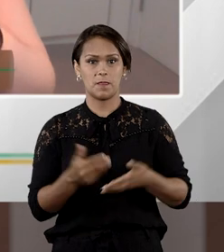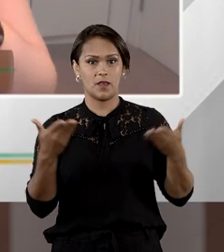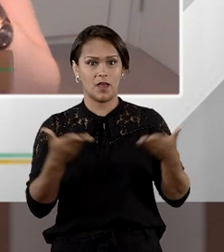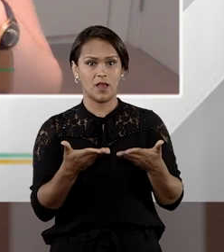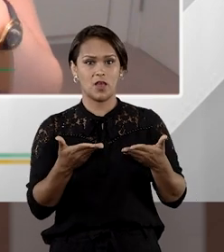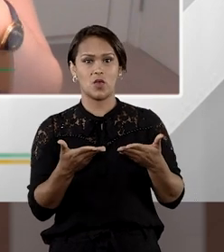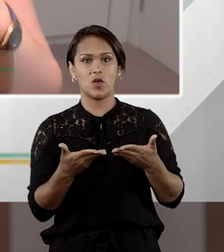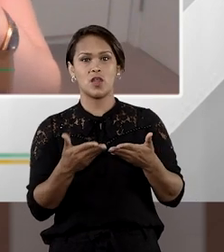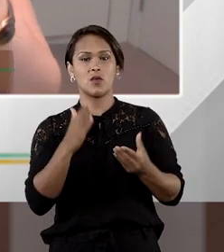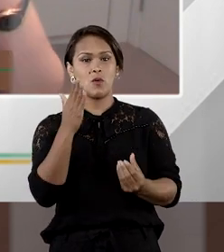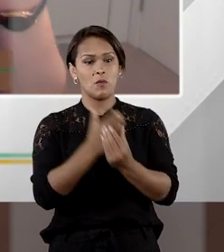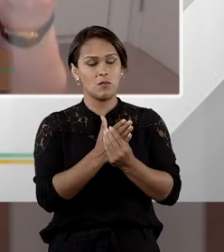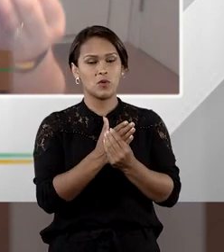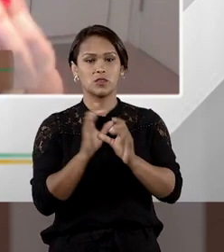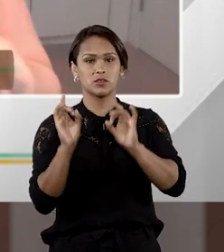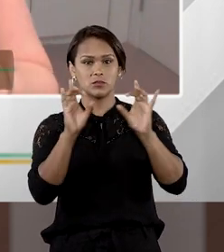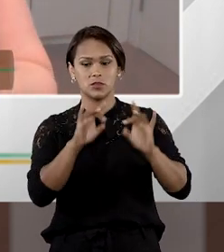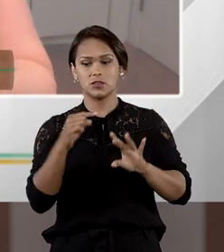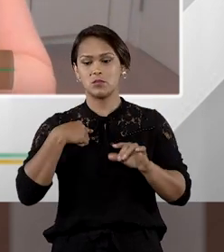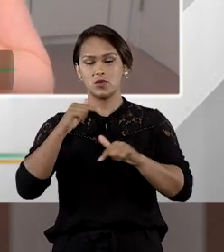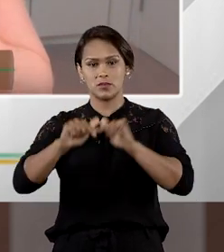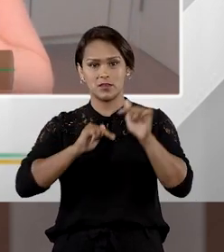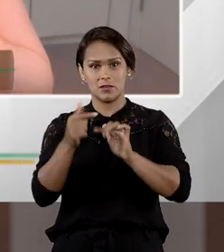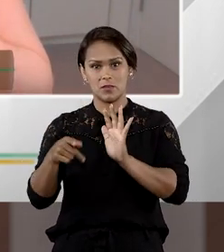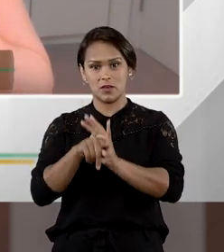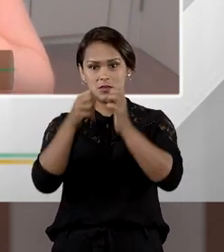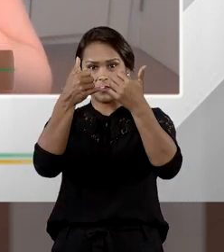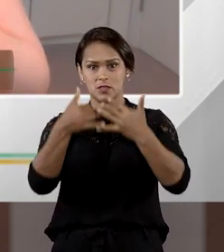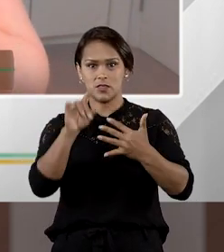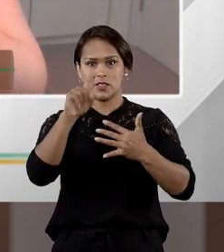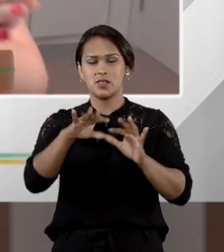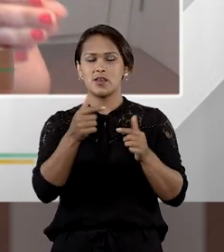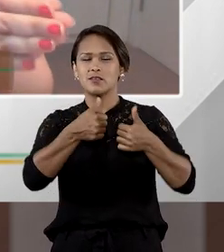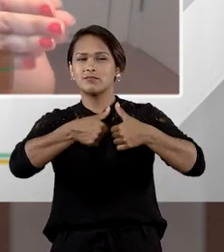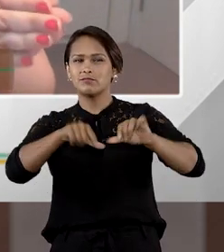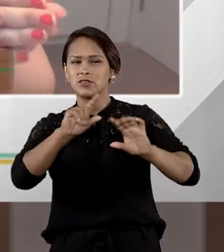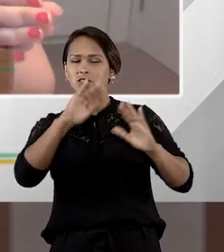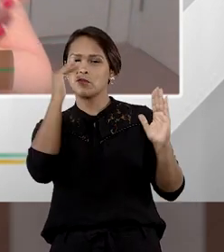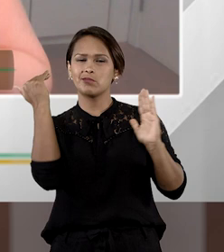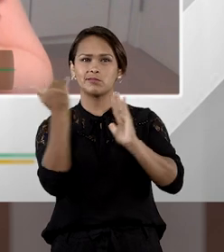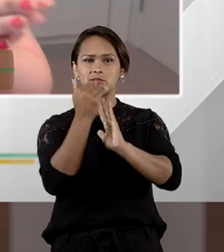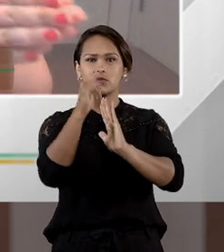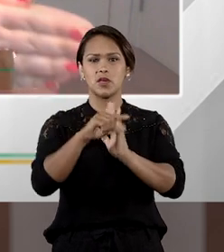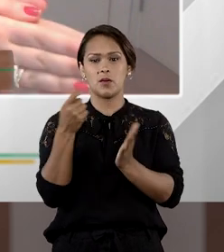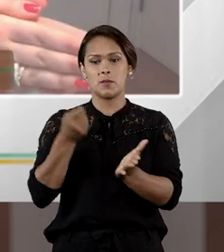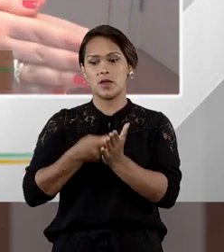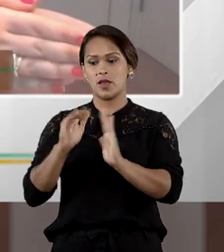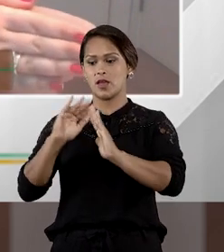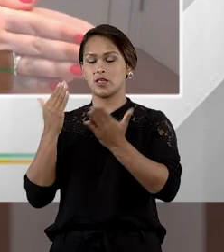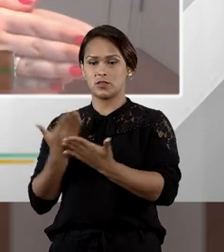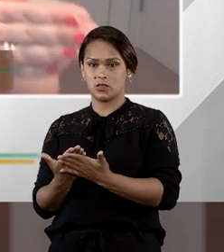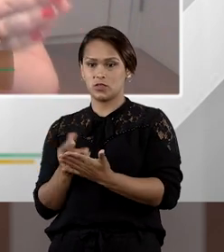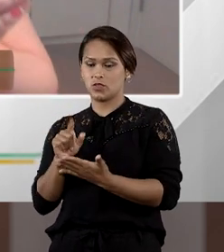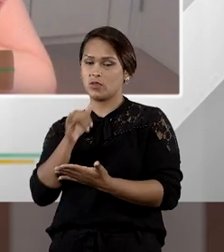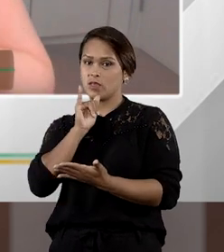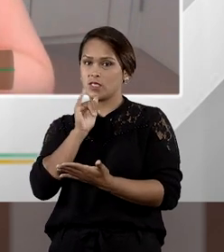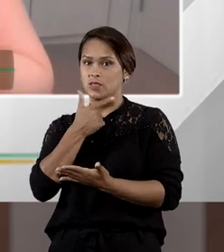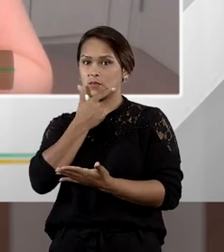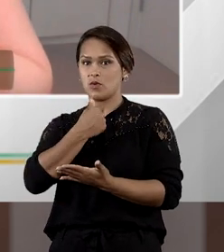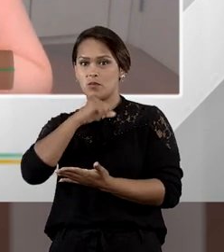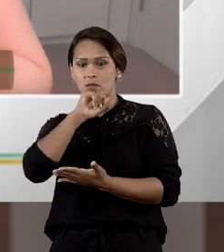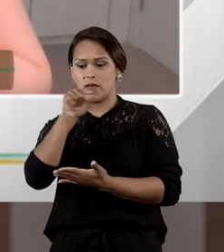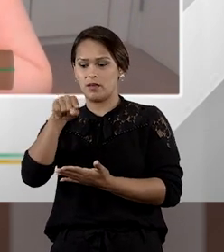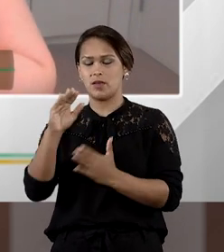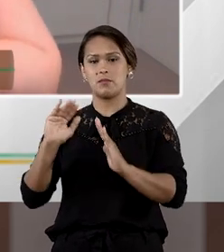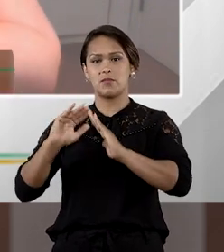sobre o prisma processual, que é especialmente aqui minha área de atuação, se ficar uma obrigação, por exemplo, de ele pagar a escola, né, o pai da criança,